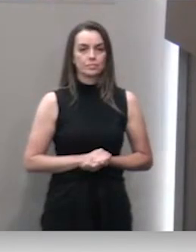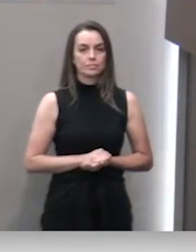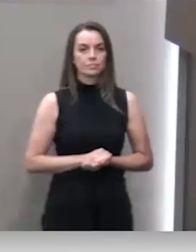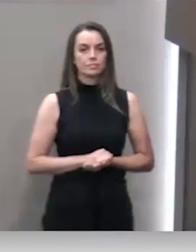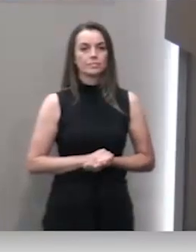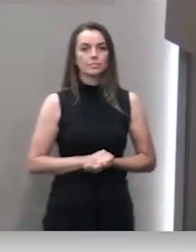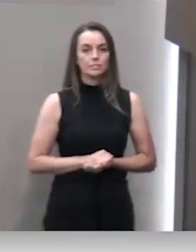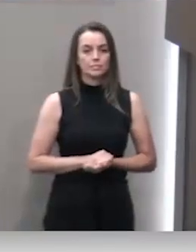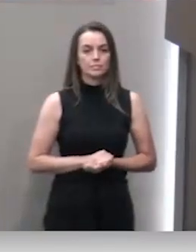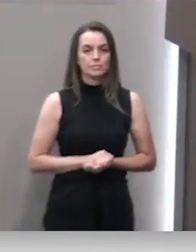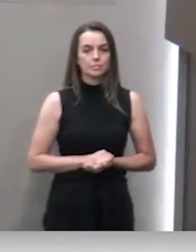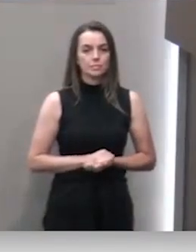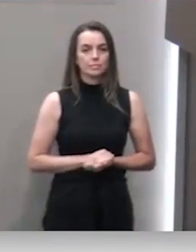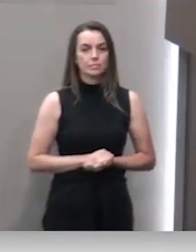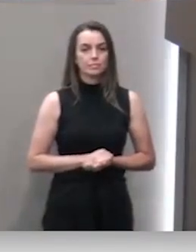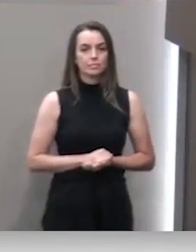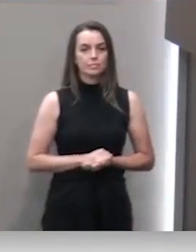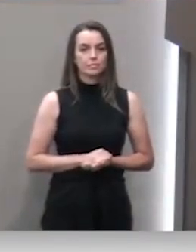Miguel. Tá bom.